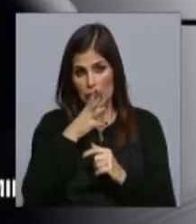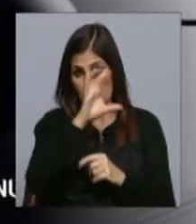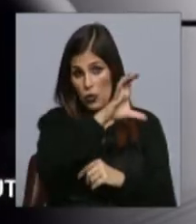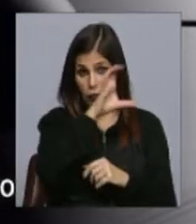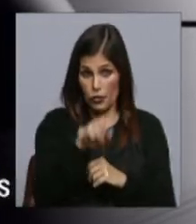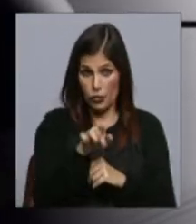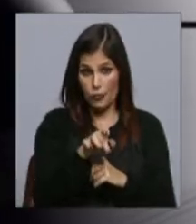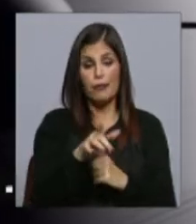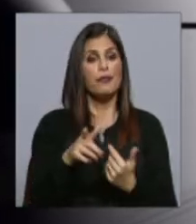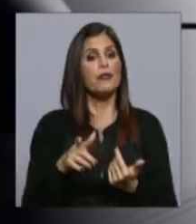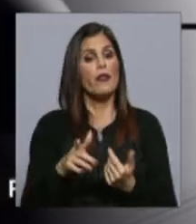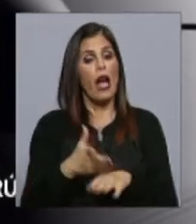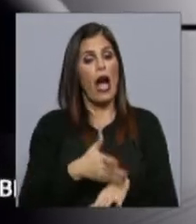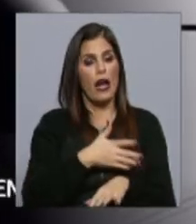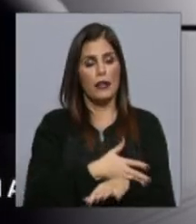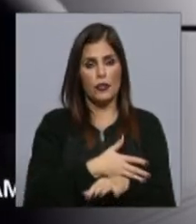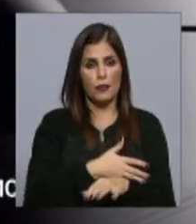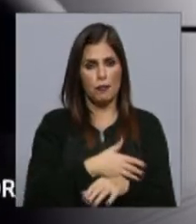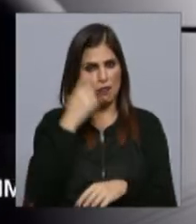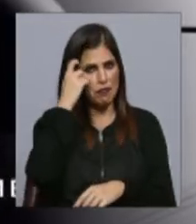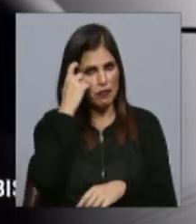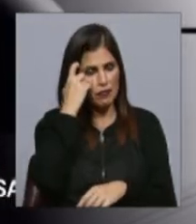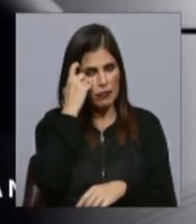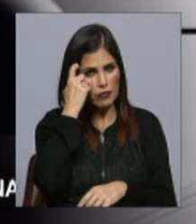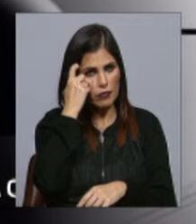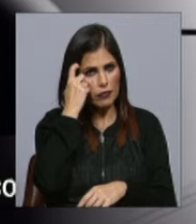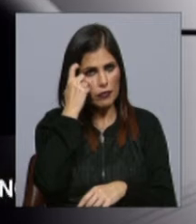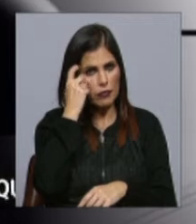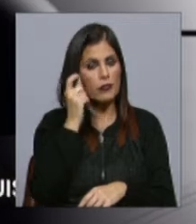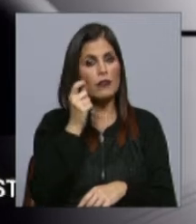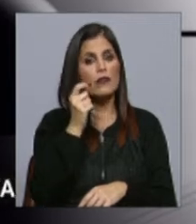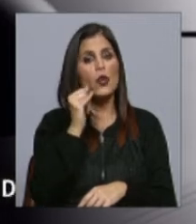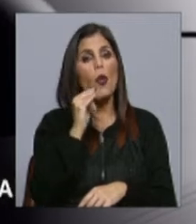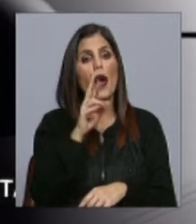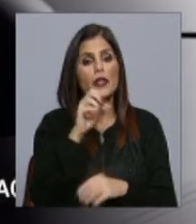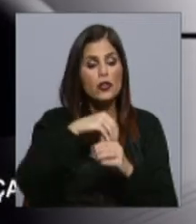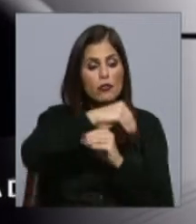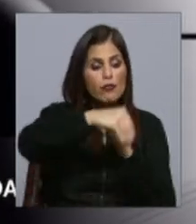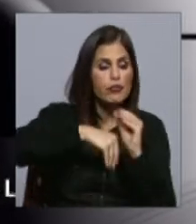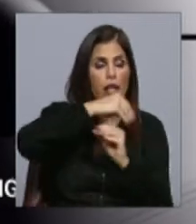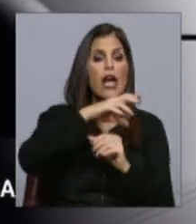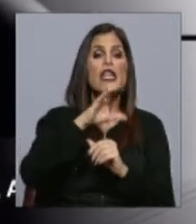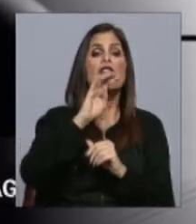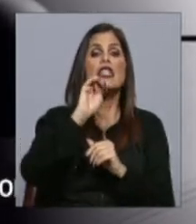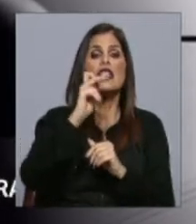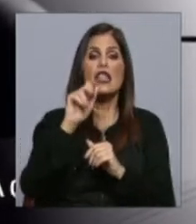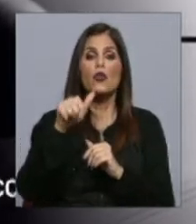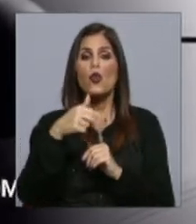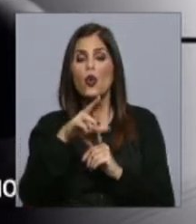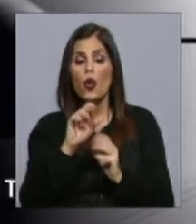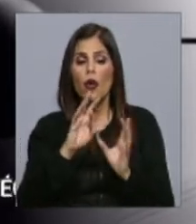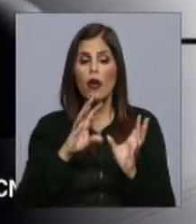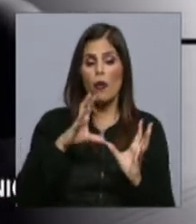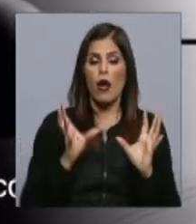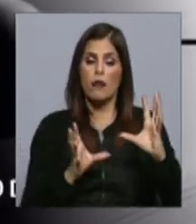que anteriormente pensava-se que o eixo de rotação de Saturno tinha vindo a inclinar-se ao longo,